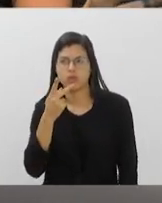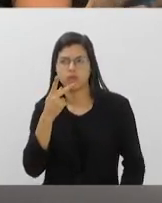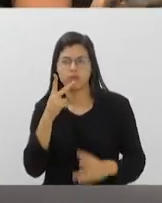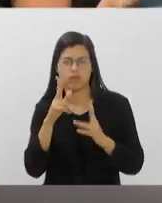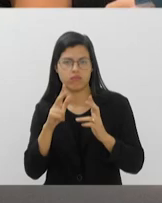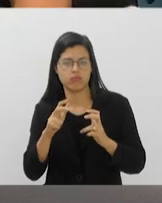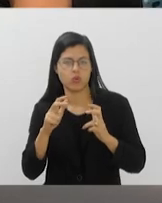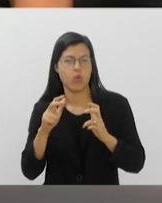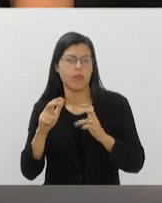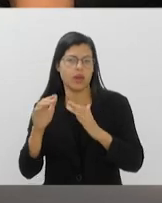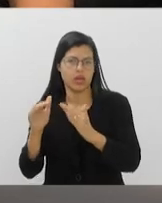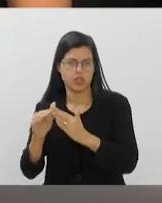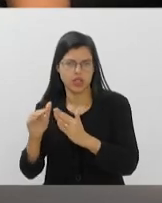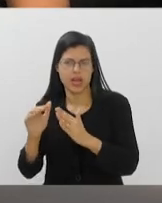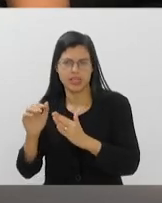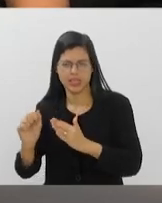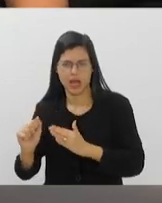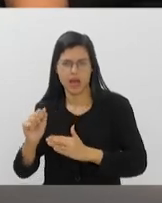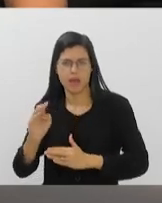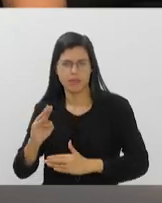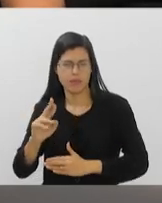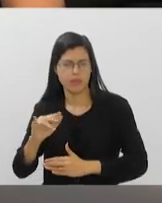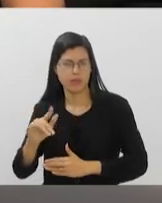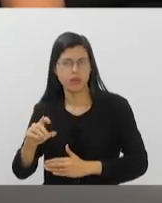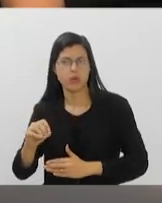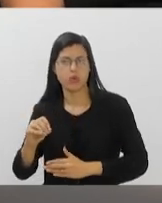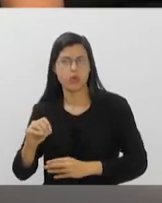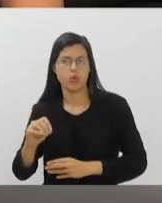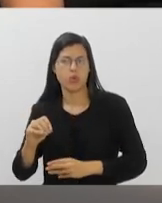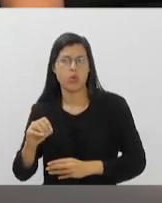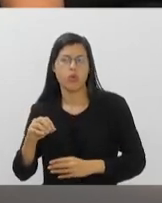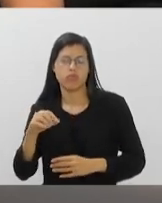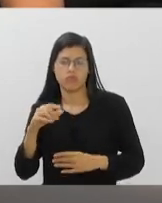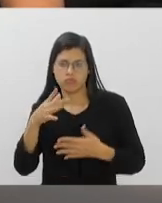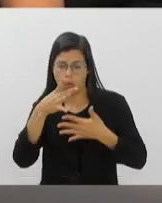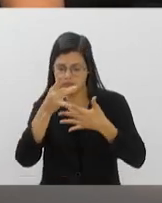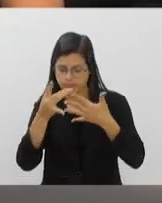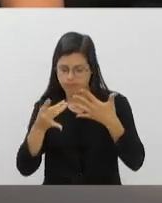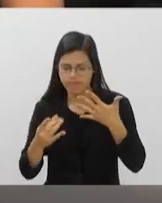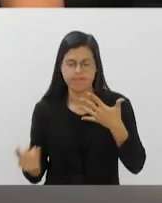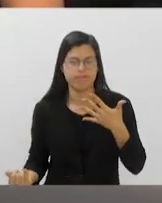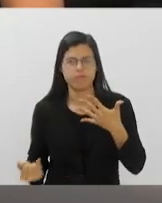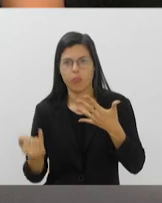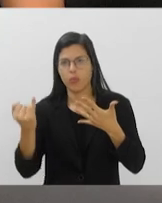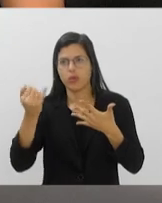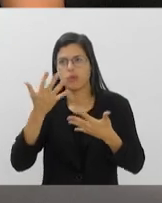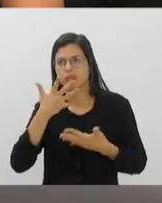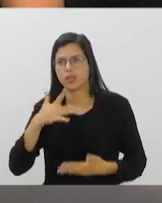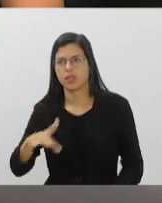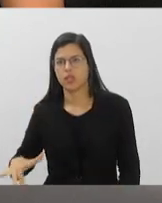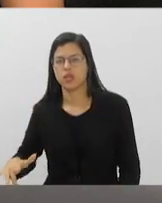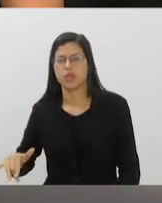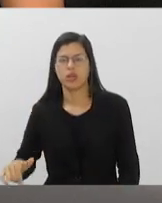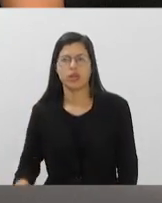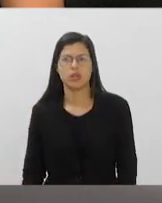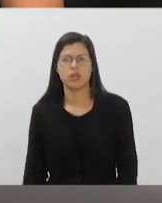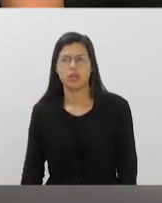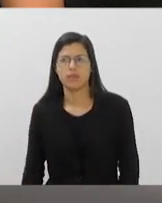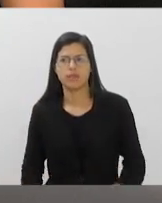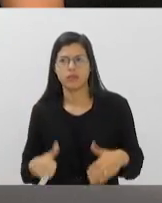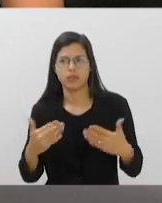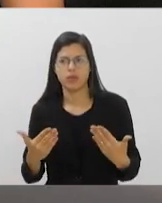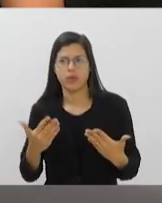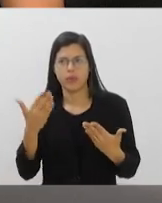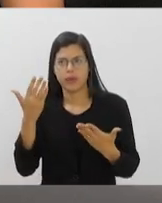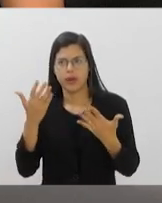abrigo a gente tá de alguma forma reportando A critérios que são essenciais a essas crianças que estão nessa condição Então